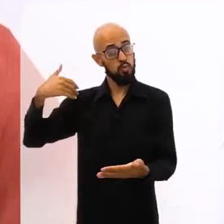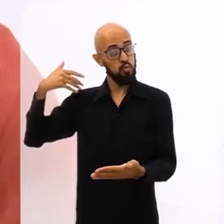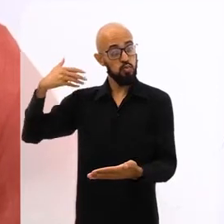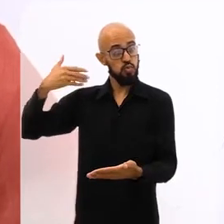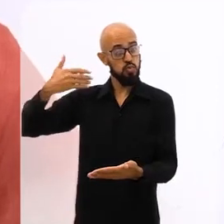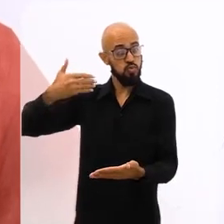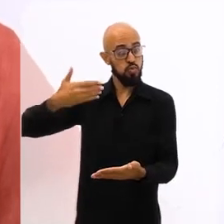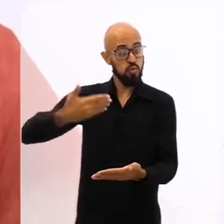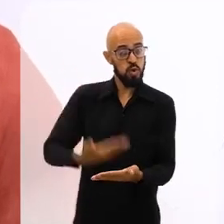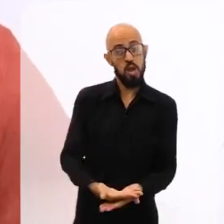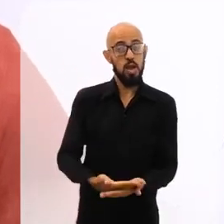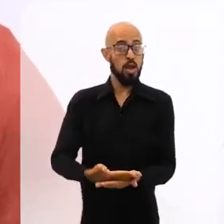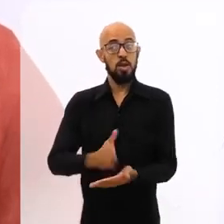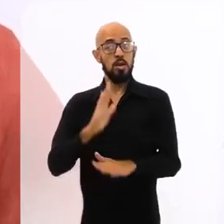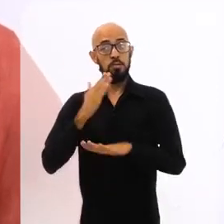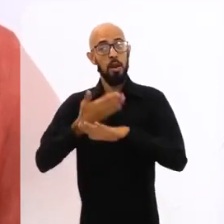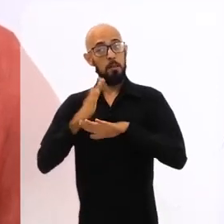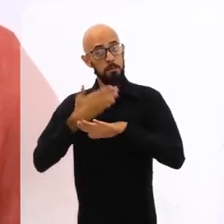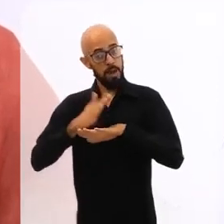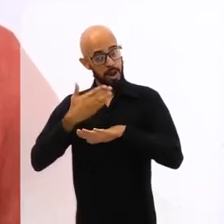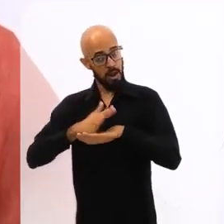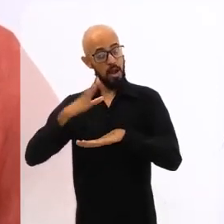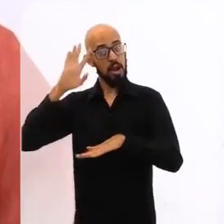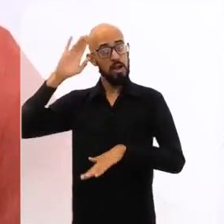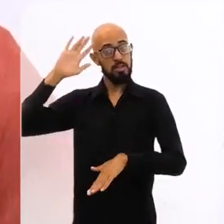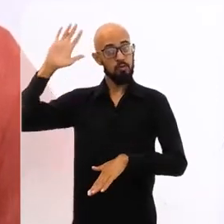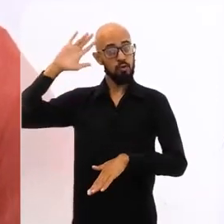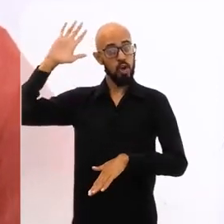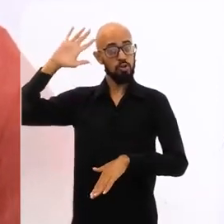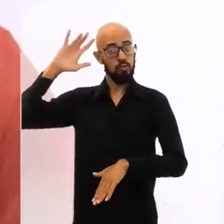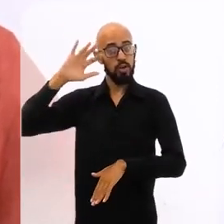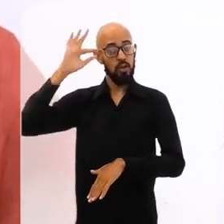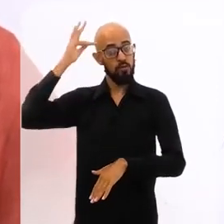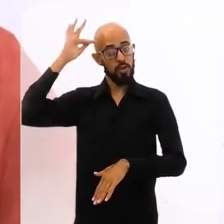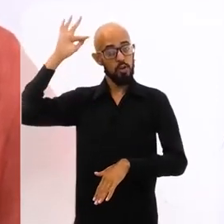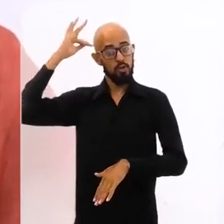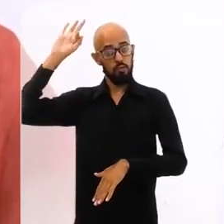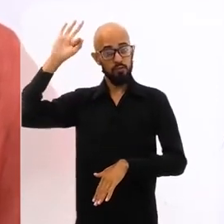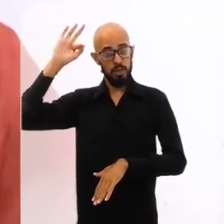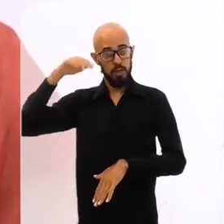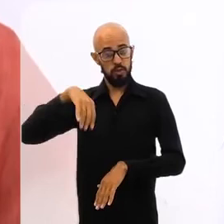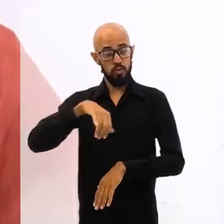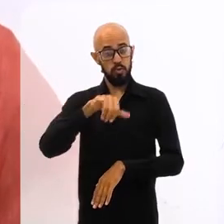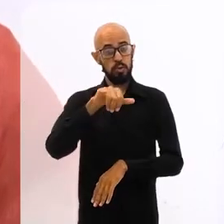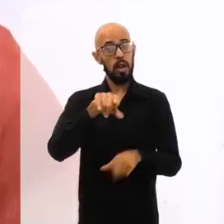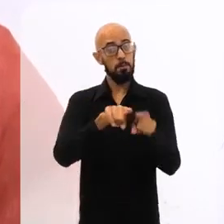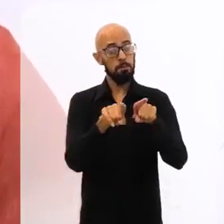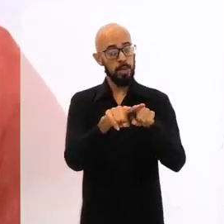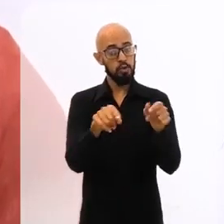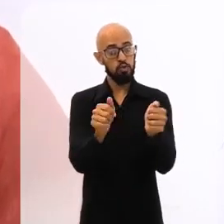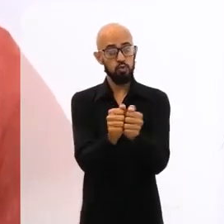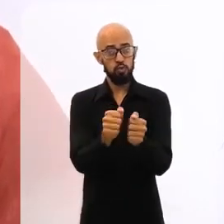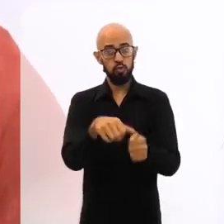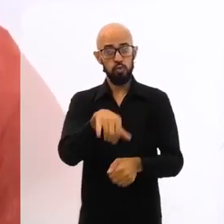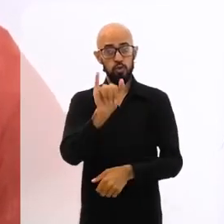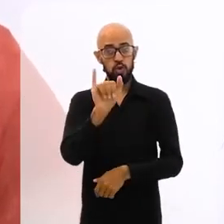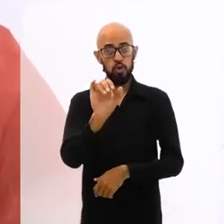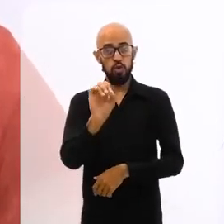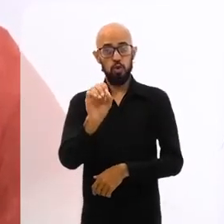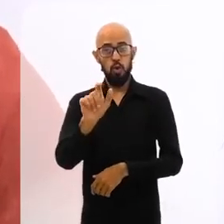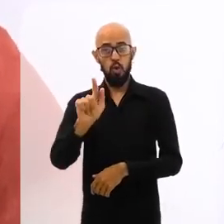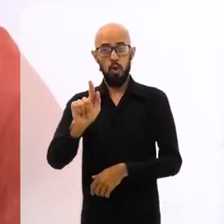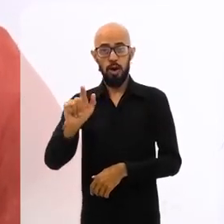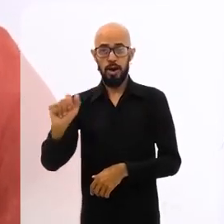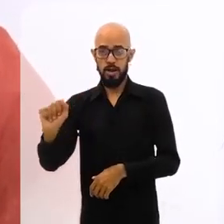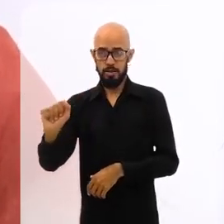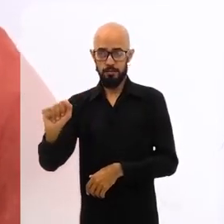1988, né? E de lá para cá eu venho praticando essa filosofia, além da filosofia do yoga. E essa filosofia